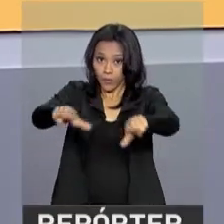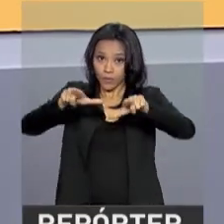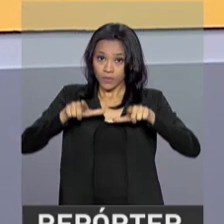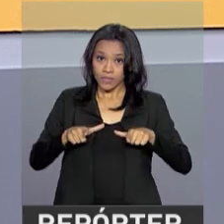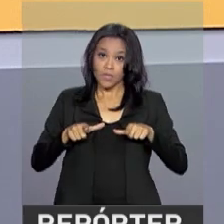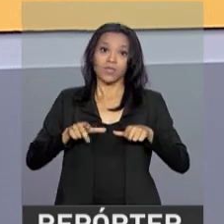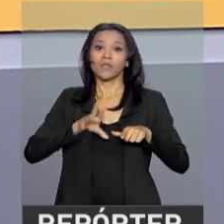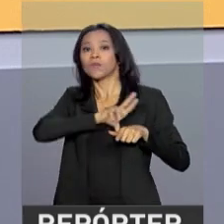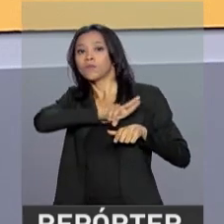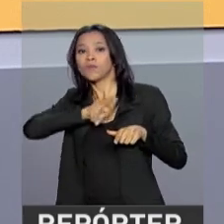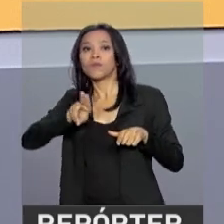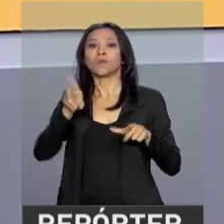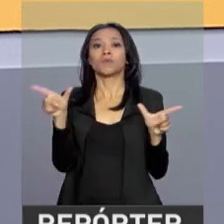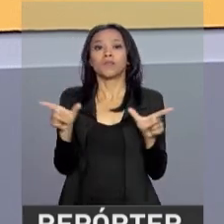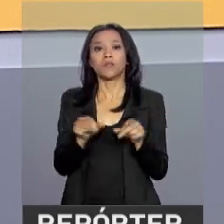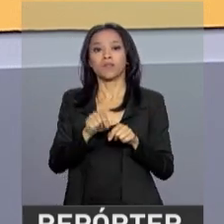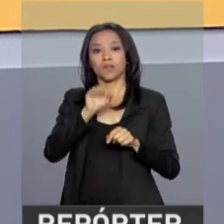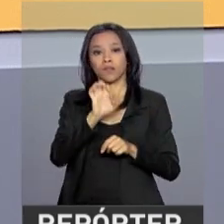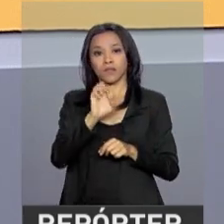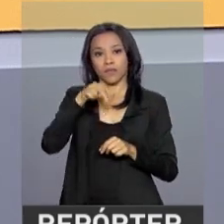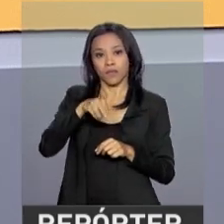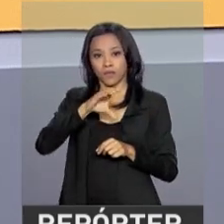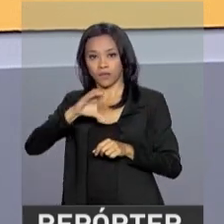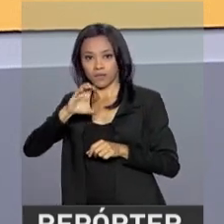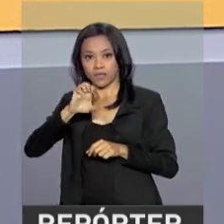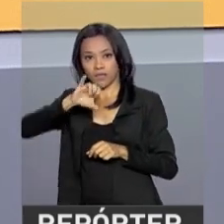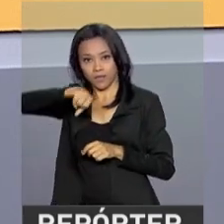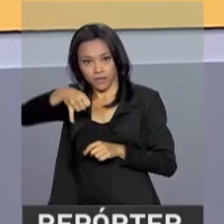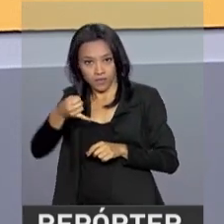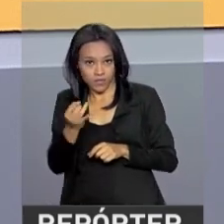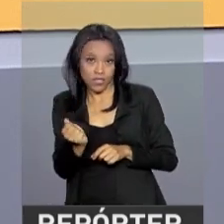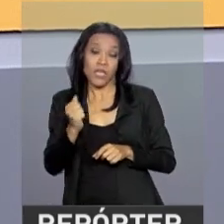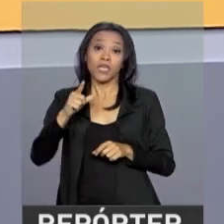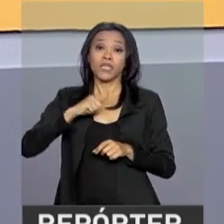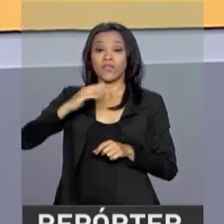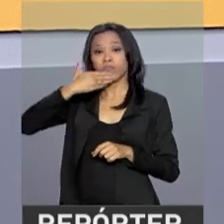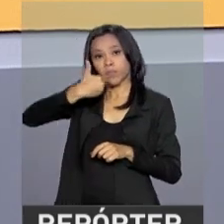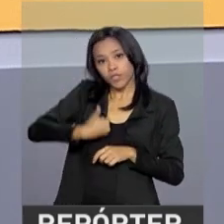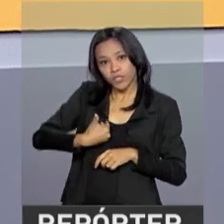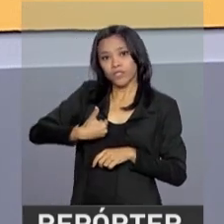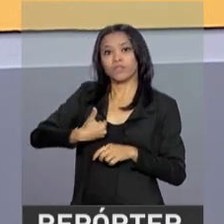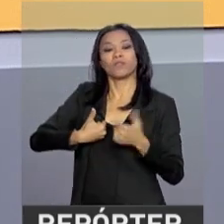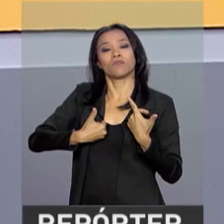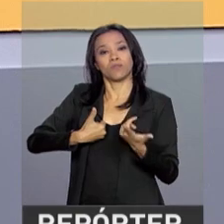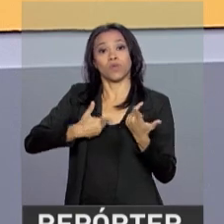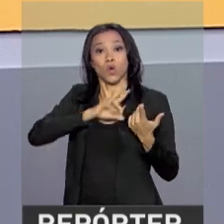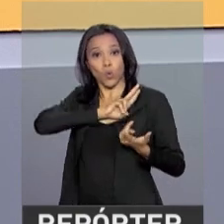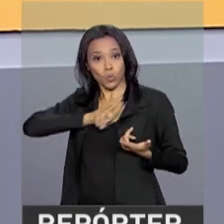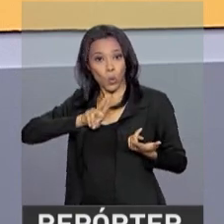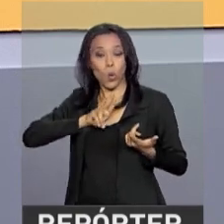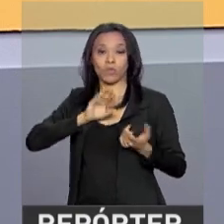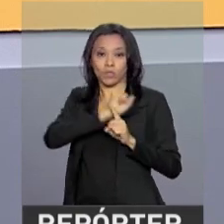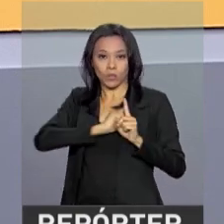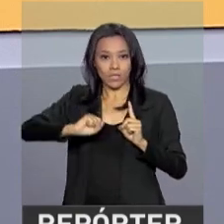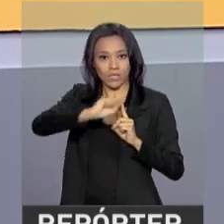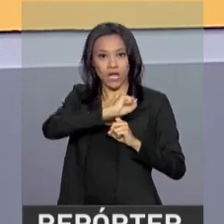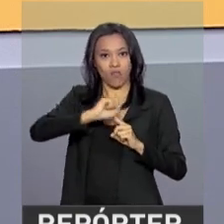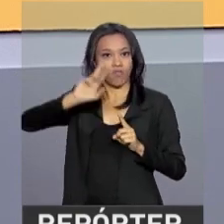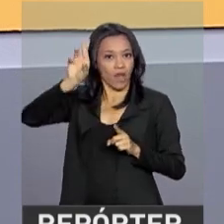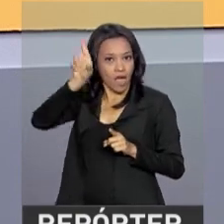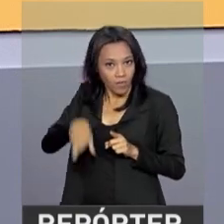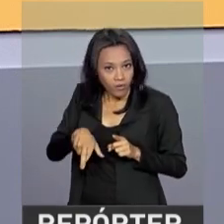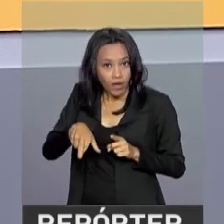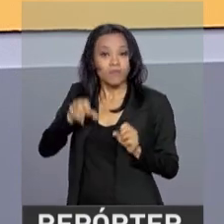competências de jovens e adultos ou seja que teve os pedidos de atendimento especializado o nome social reprovados